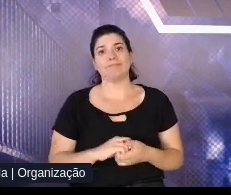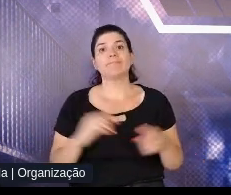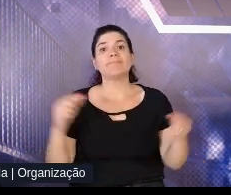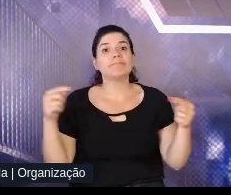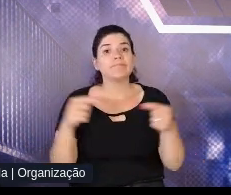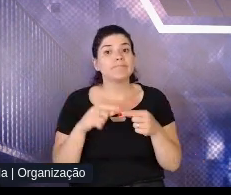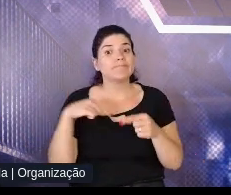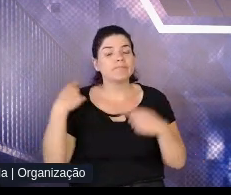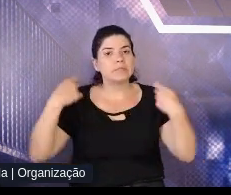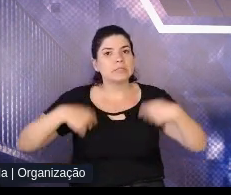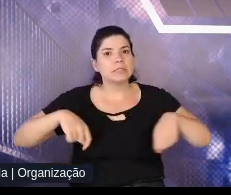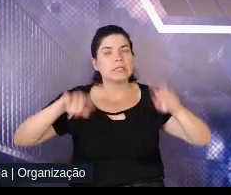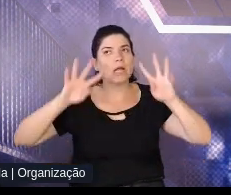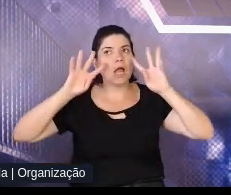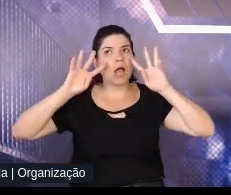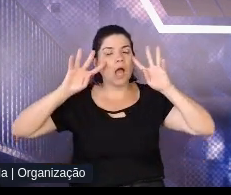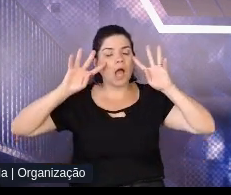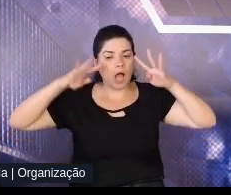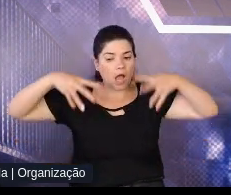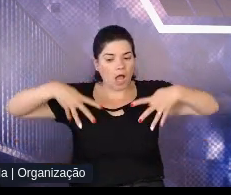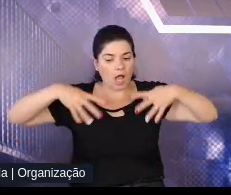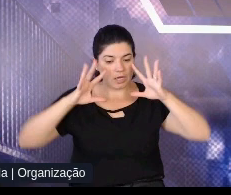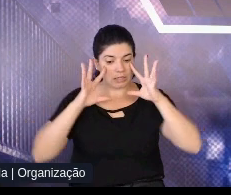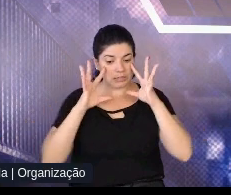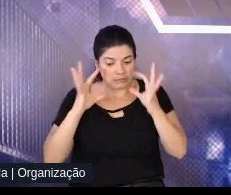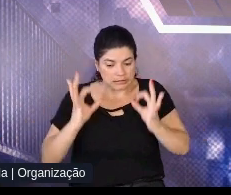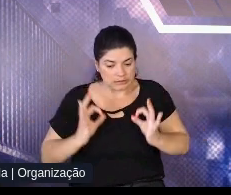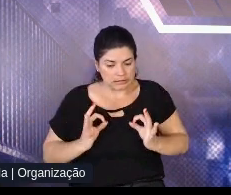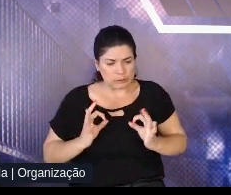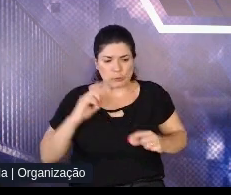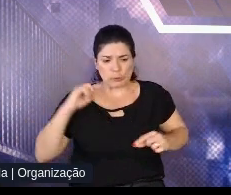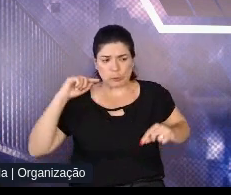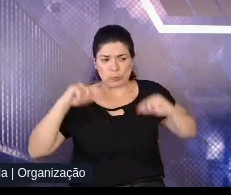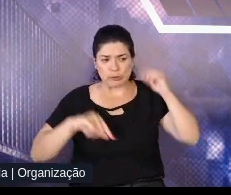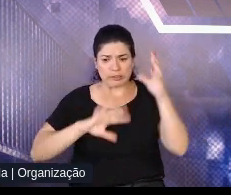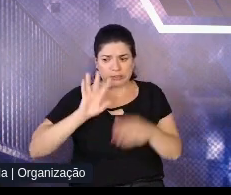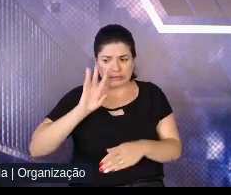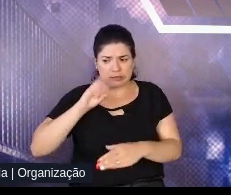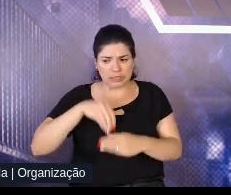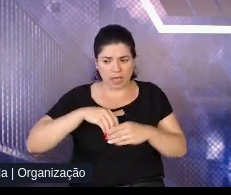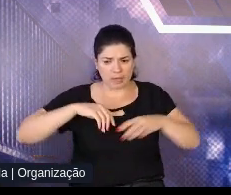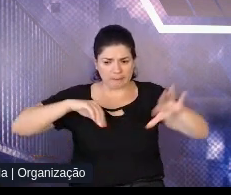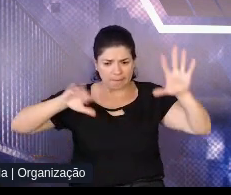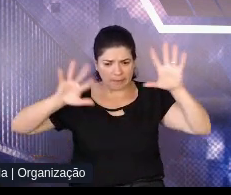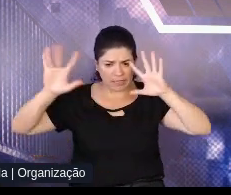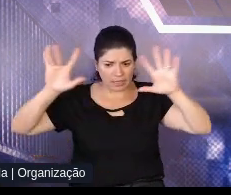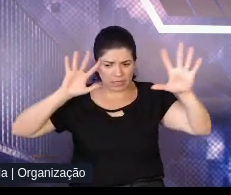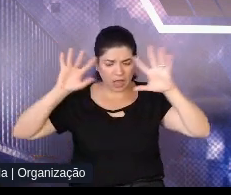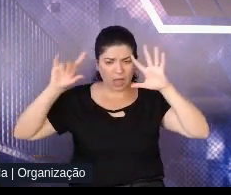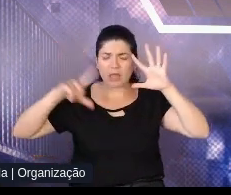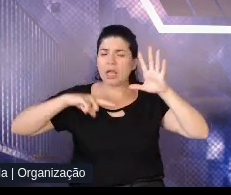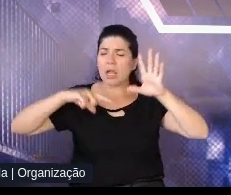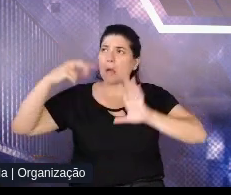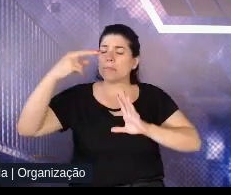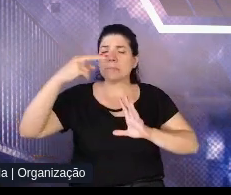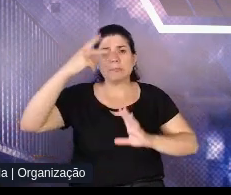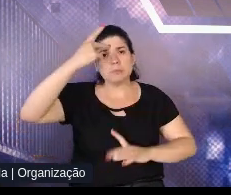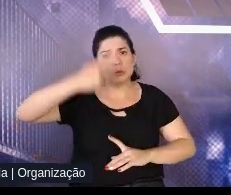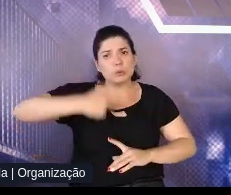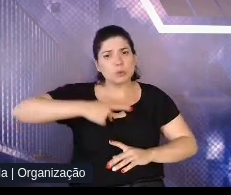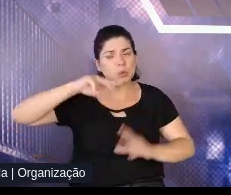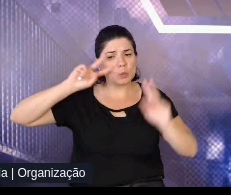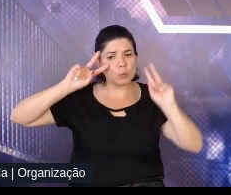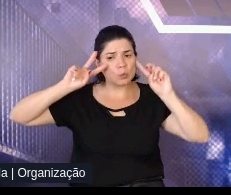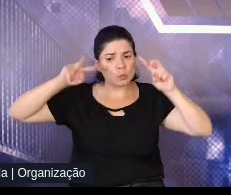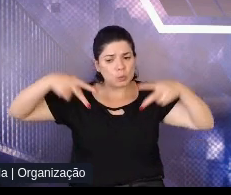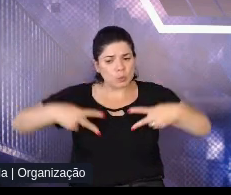que nós temos que parar para dentro de nós mesmos e tentar observar o que tem dentro da gente que a gente acaba tendo atitudes que